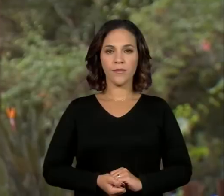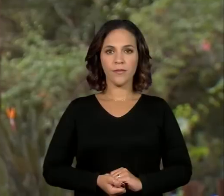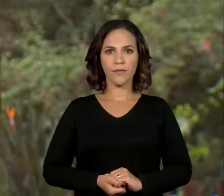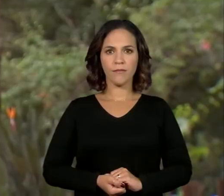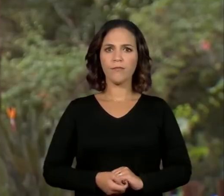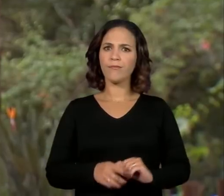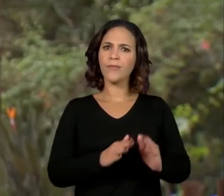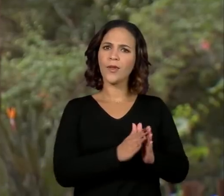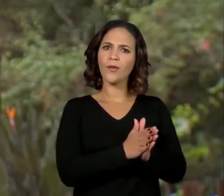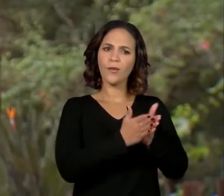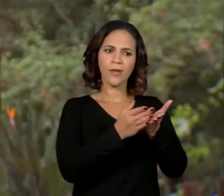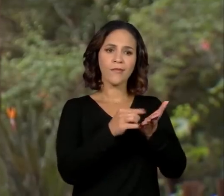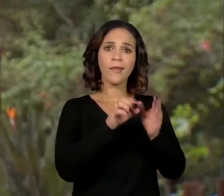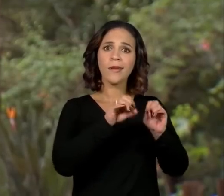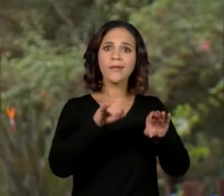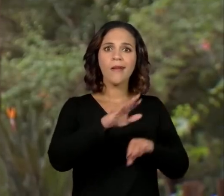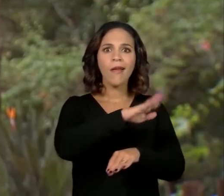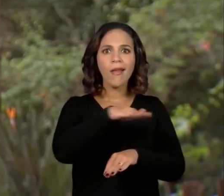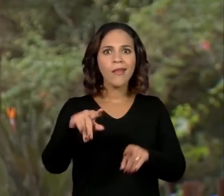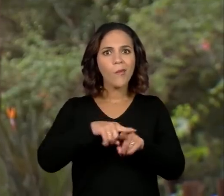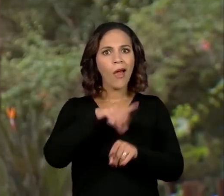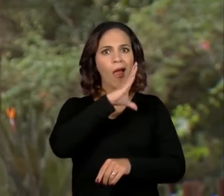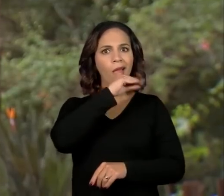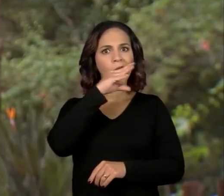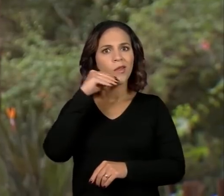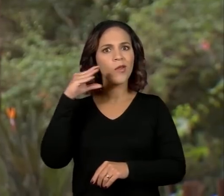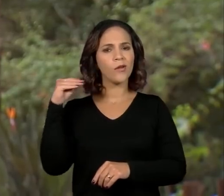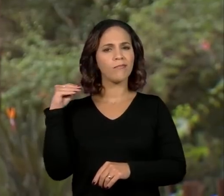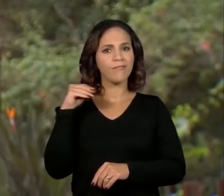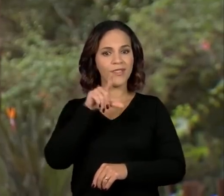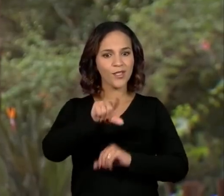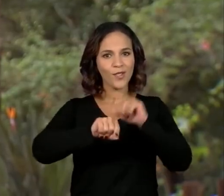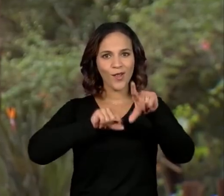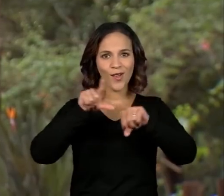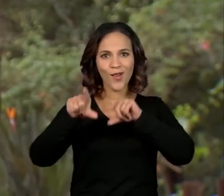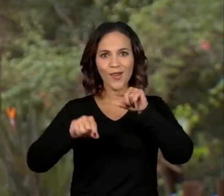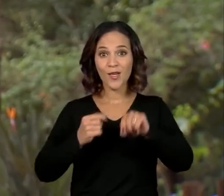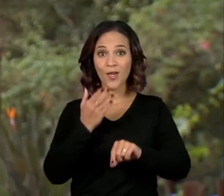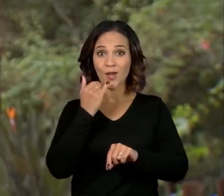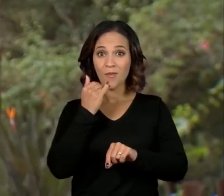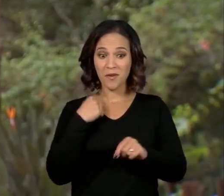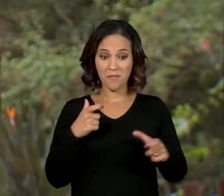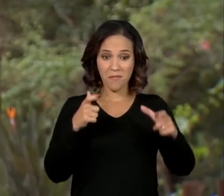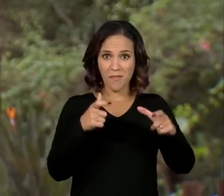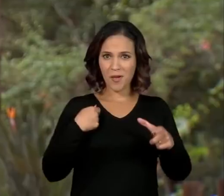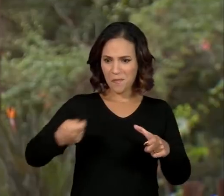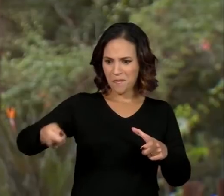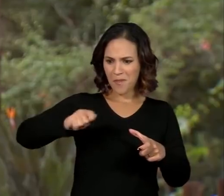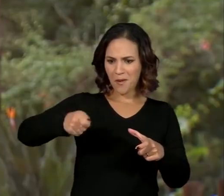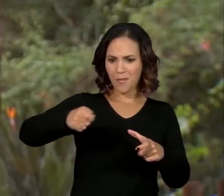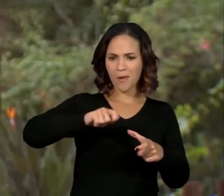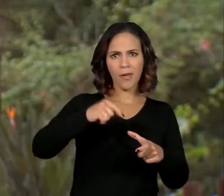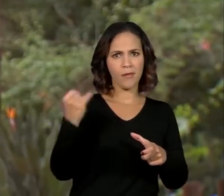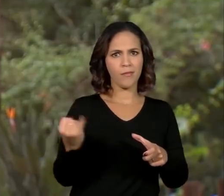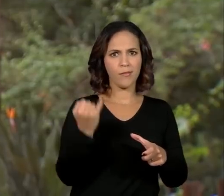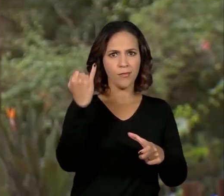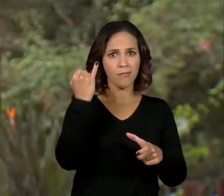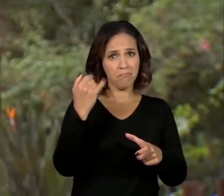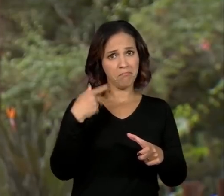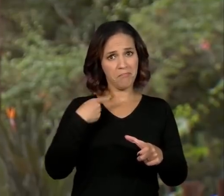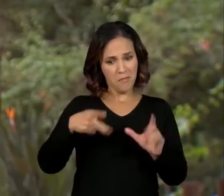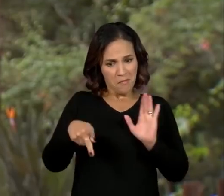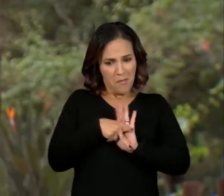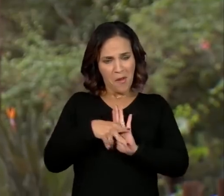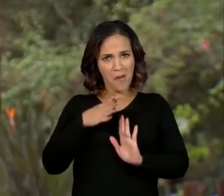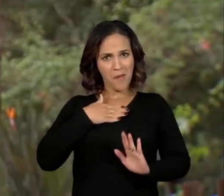Um livro ensina as crianças e os adolescentes que a escolha dos alimentos que vão no prato é importante não só para a nossa